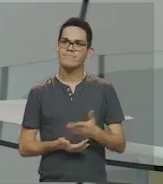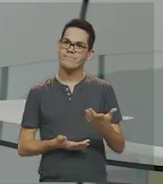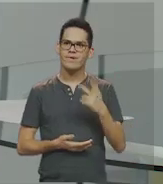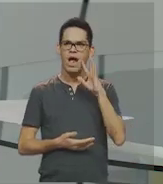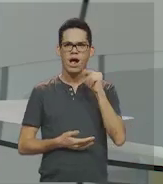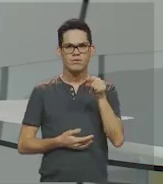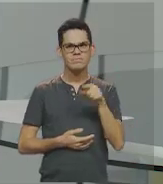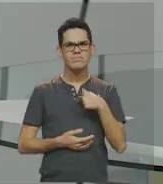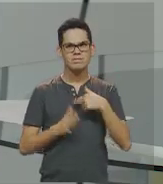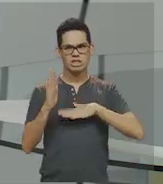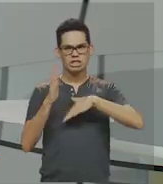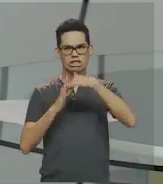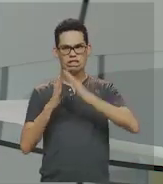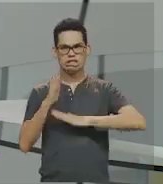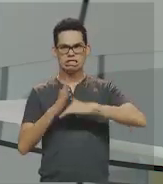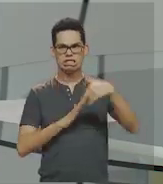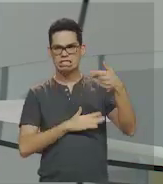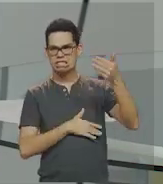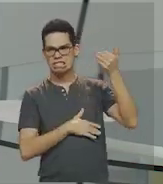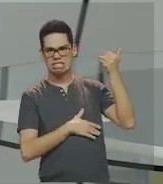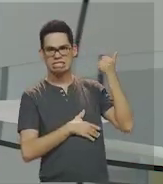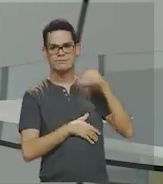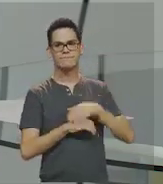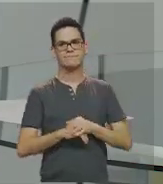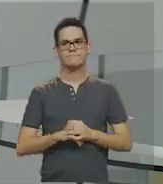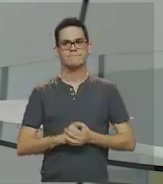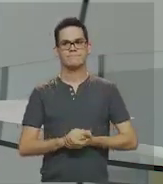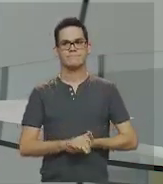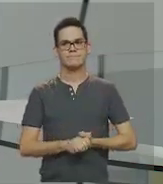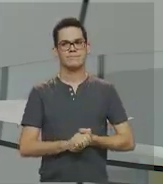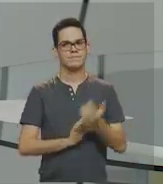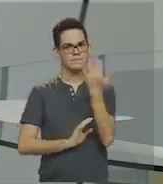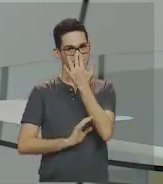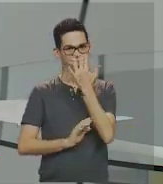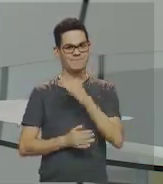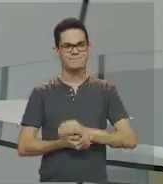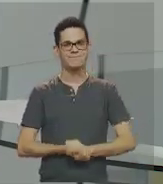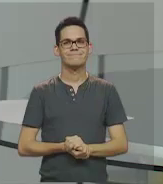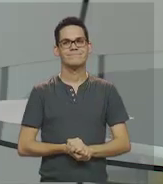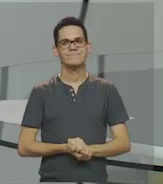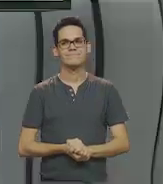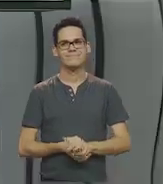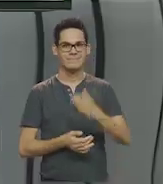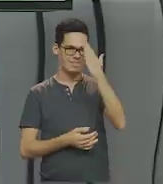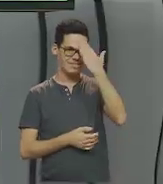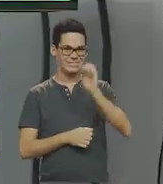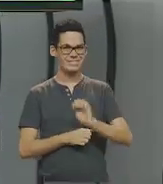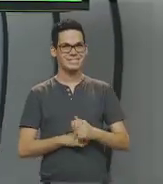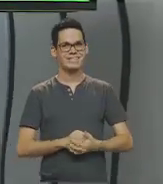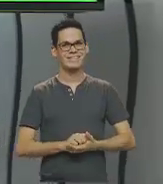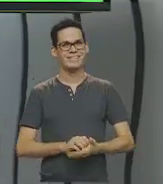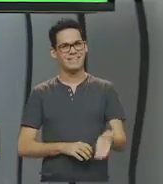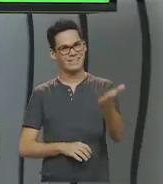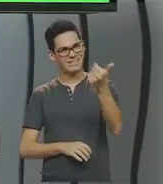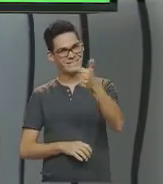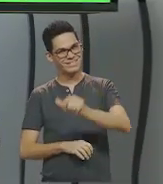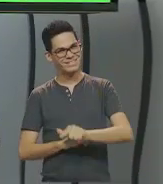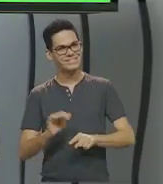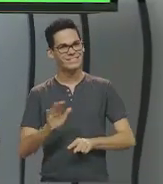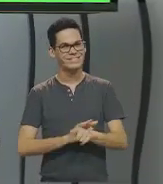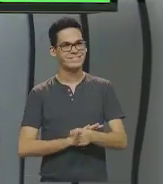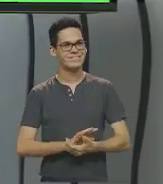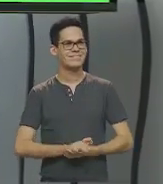acho que a tinta vem lá do rupestre, a extração das cores. Entendido, né, Roger? Vamos para a